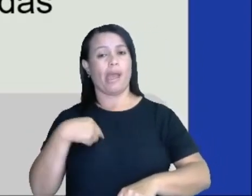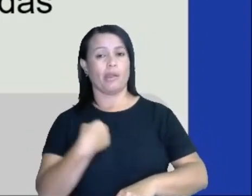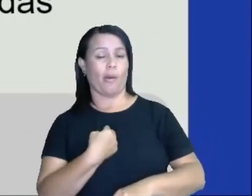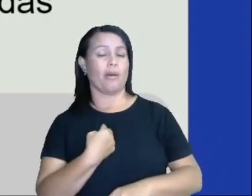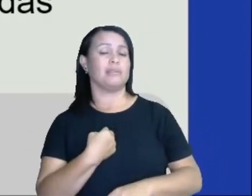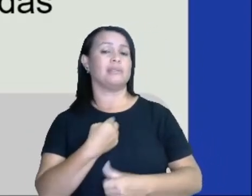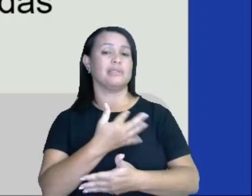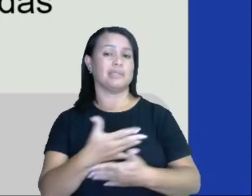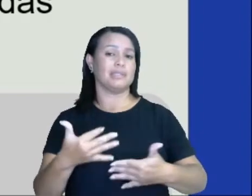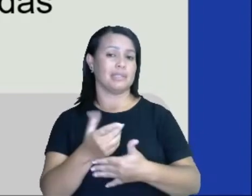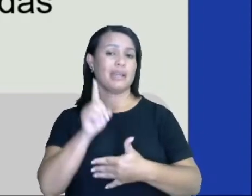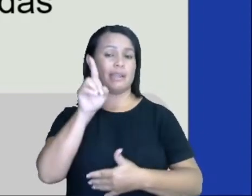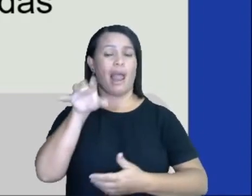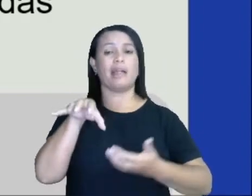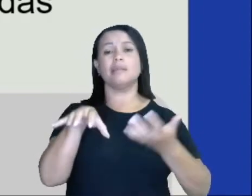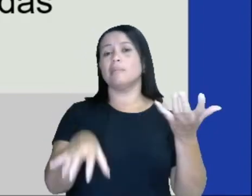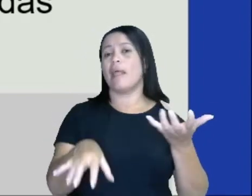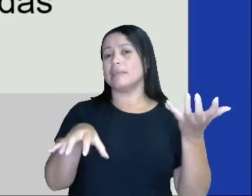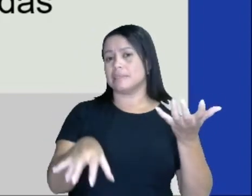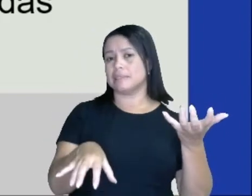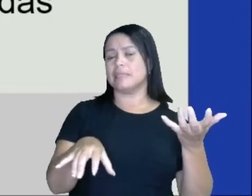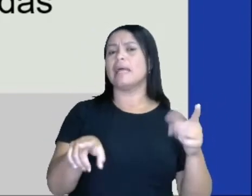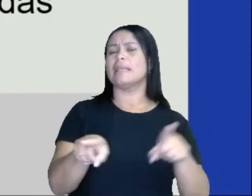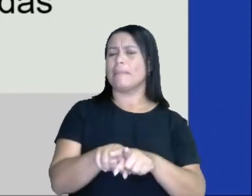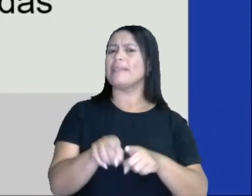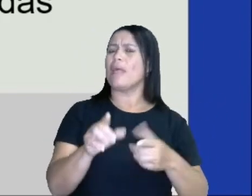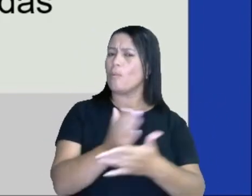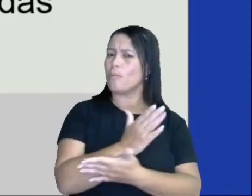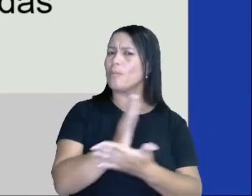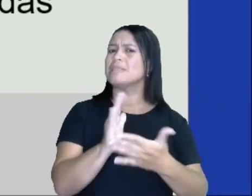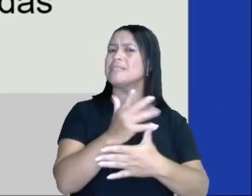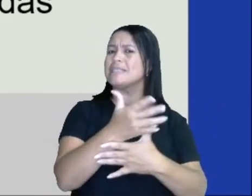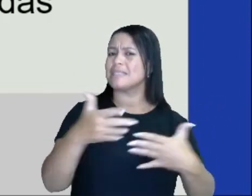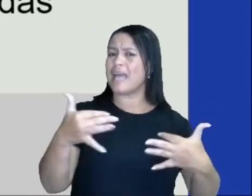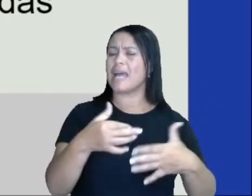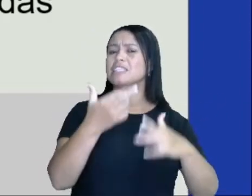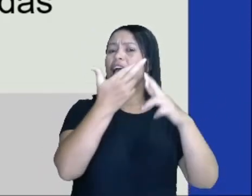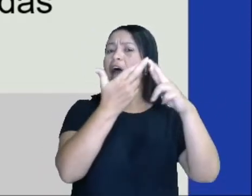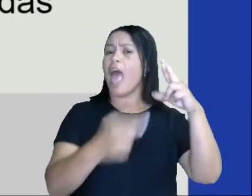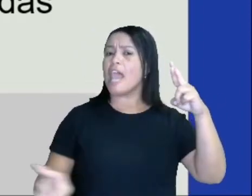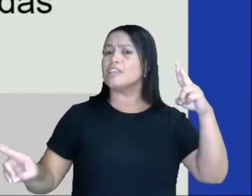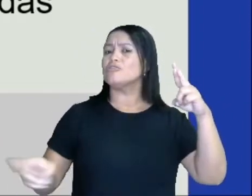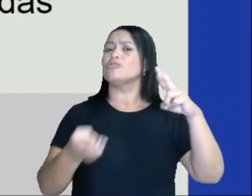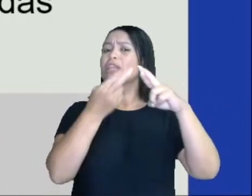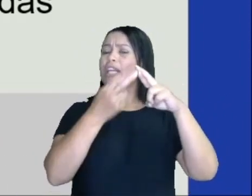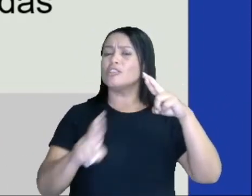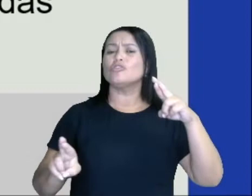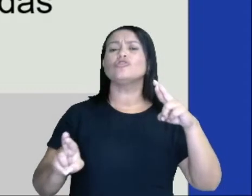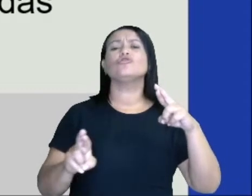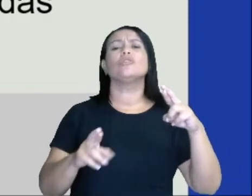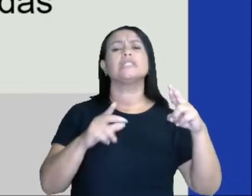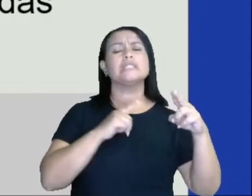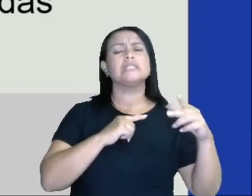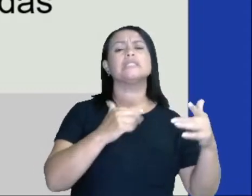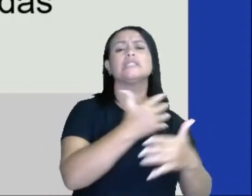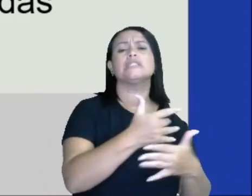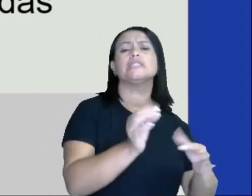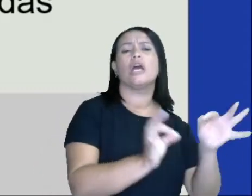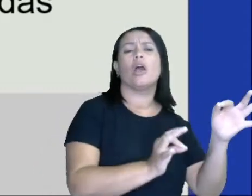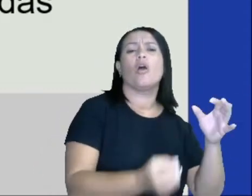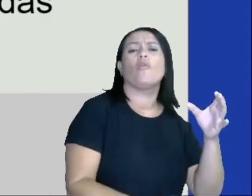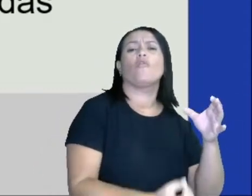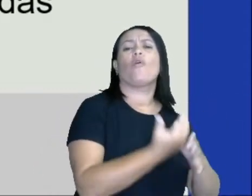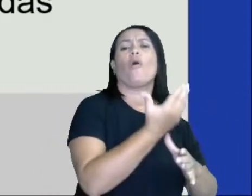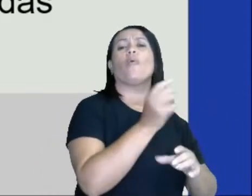de Brasília, né? E as cidades religiosas são formações urbanas que possuem suas dinâmicas